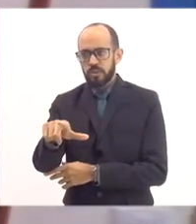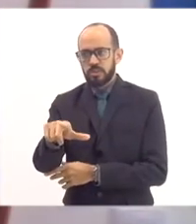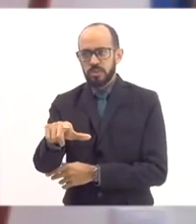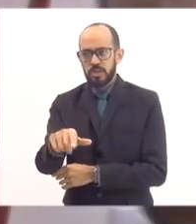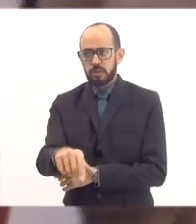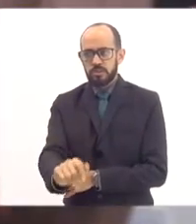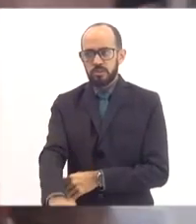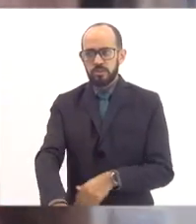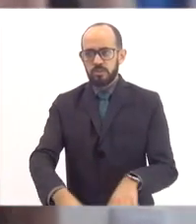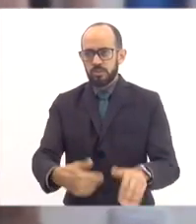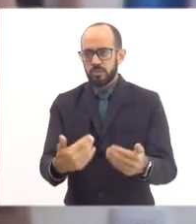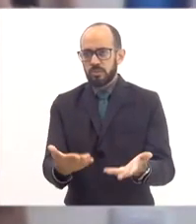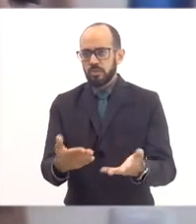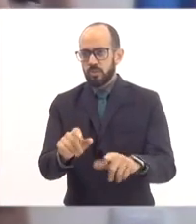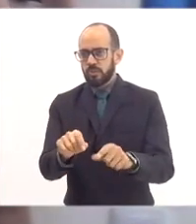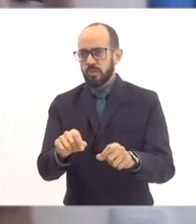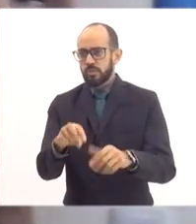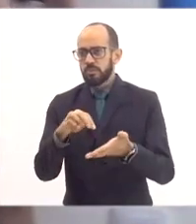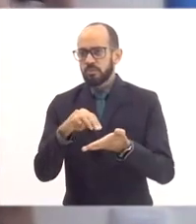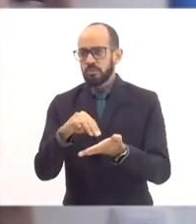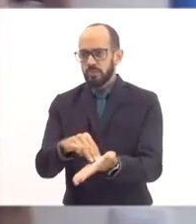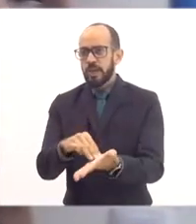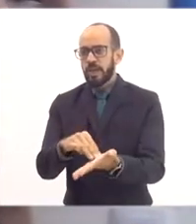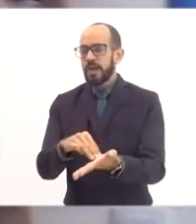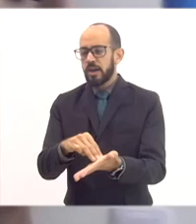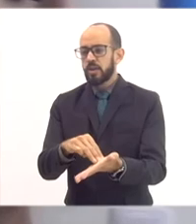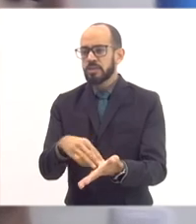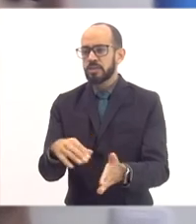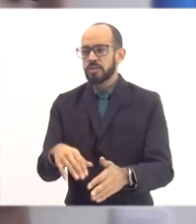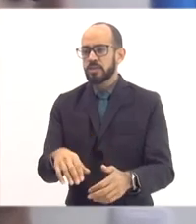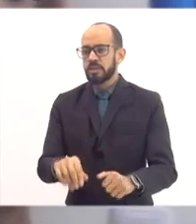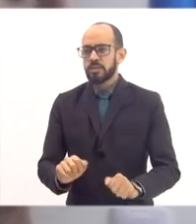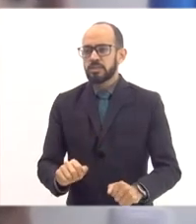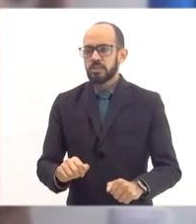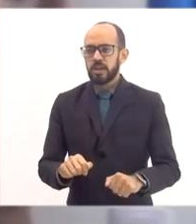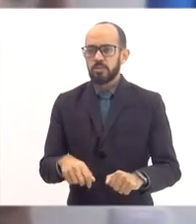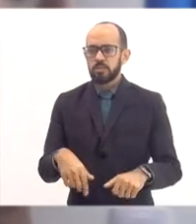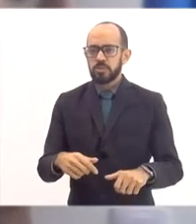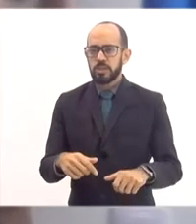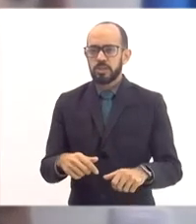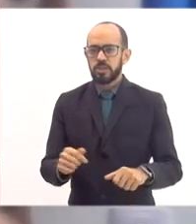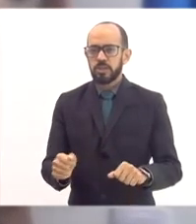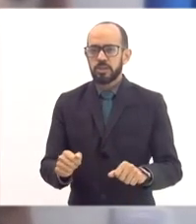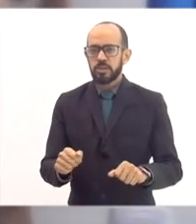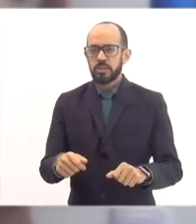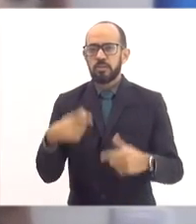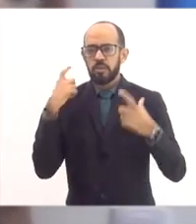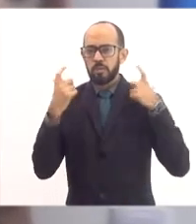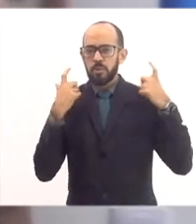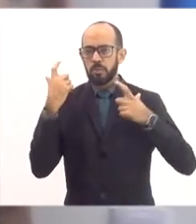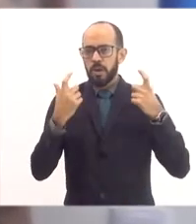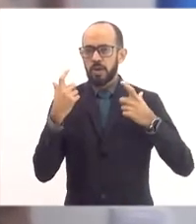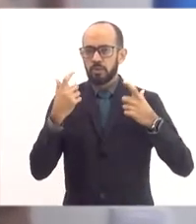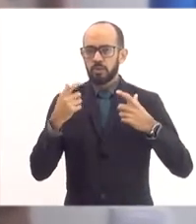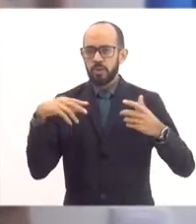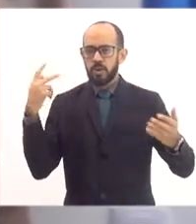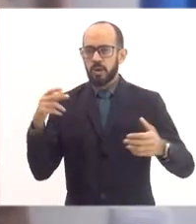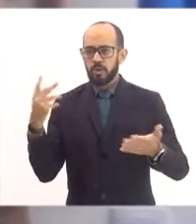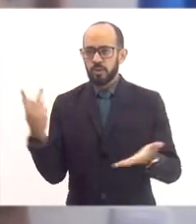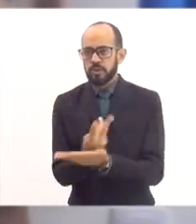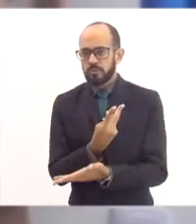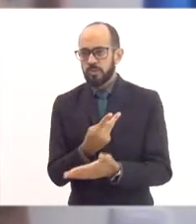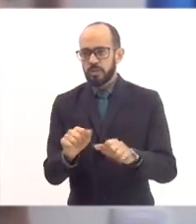oficial pelo Corpo de Bombeiros fora do Brasil. Se mostrou preocupado com a realização da audiência